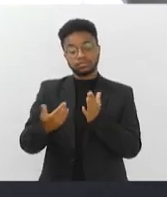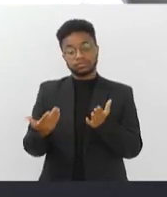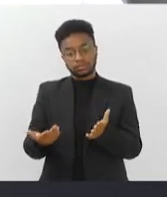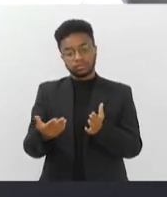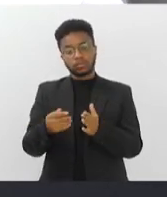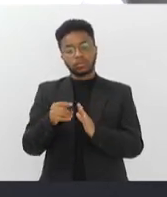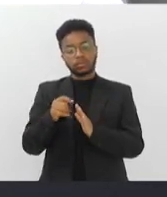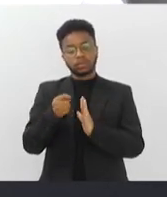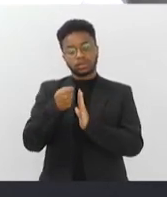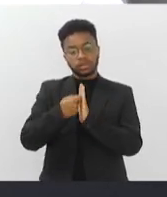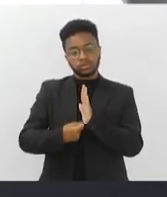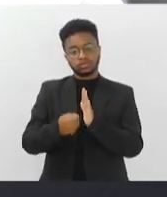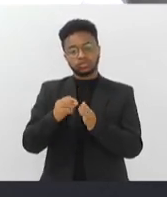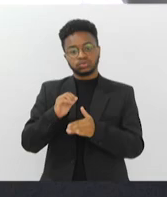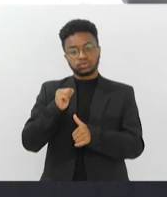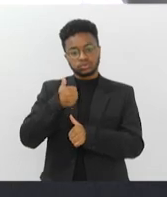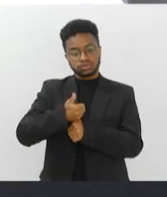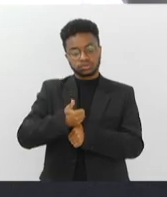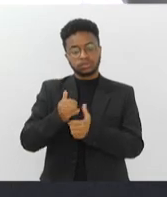foi aprovado em